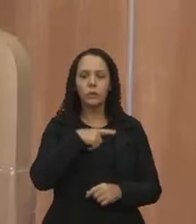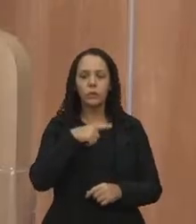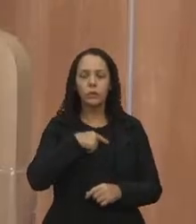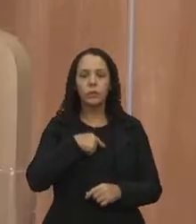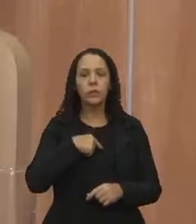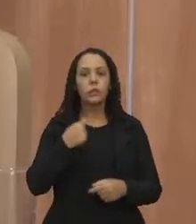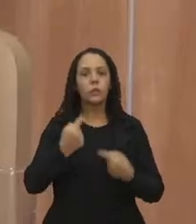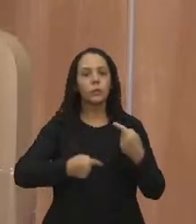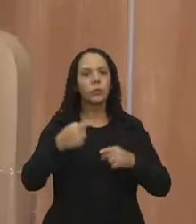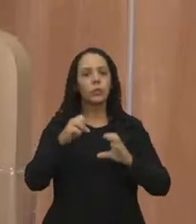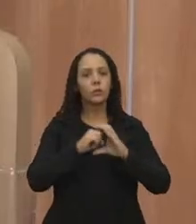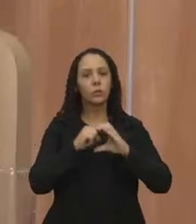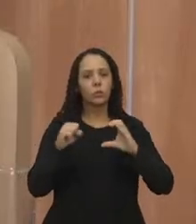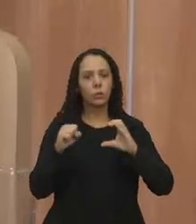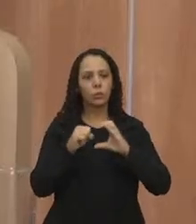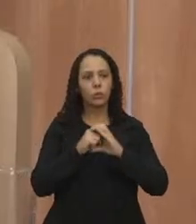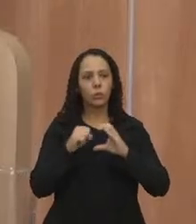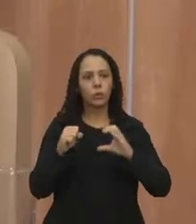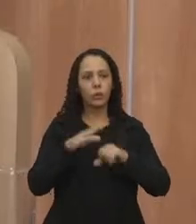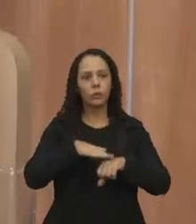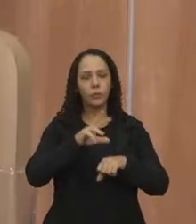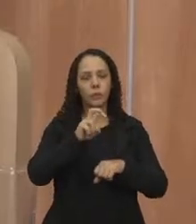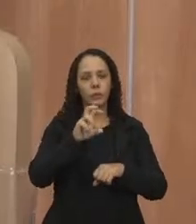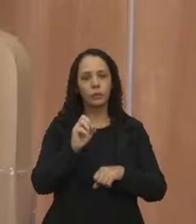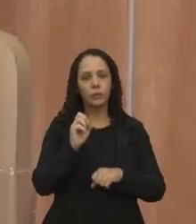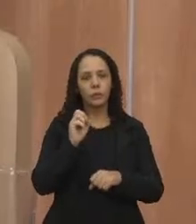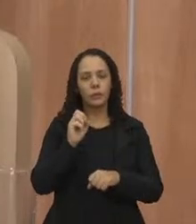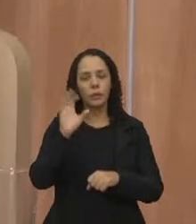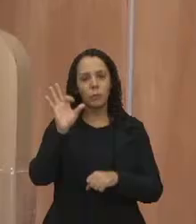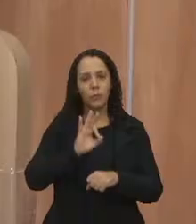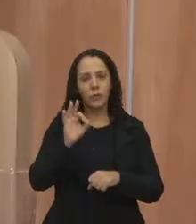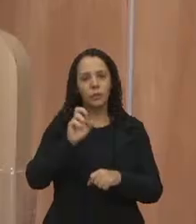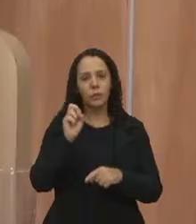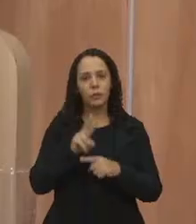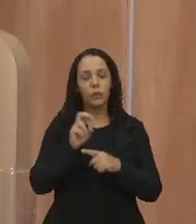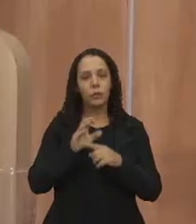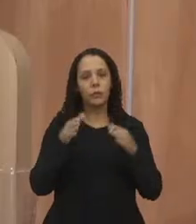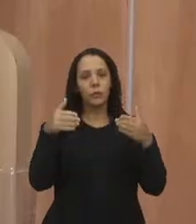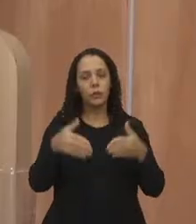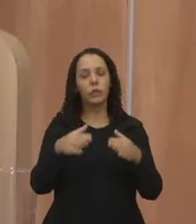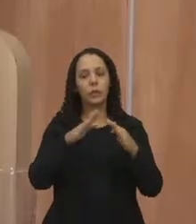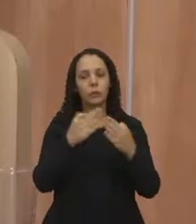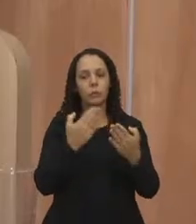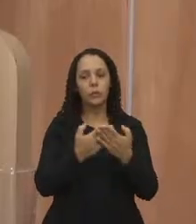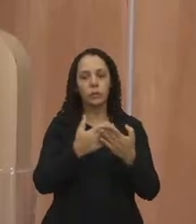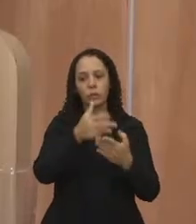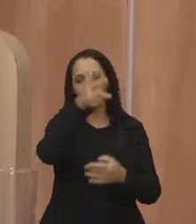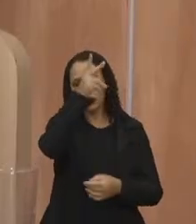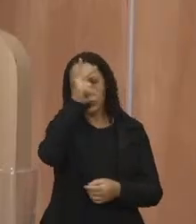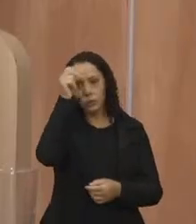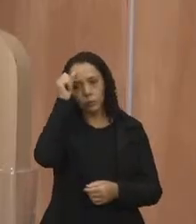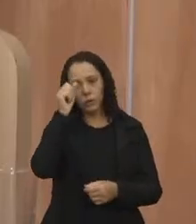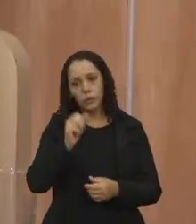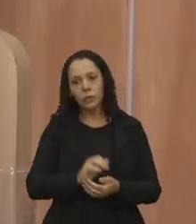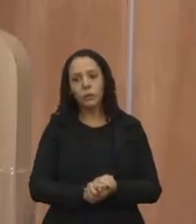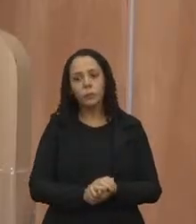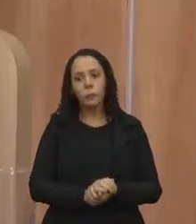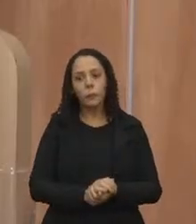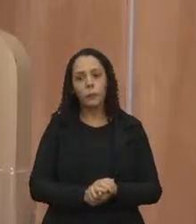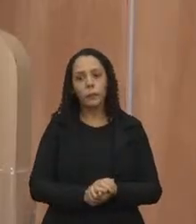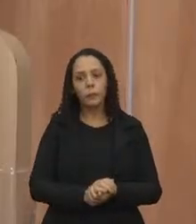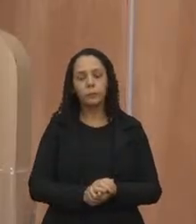cotas, que 50% das nossas vagas são para escolas públicas no integrado,